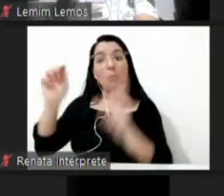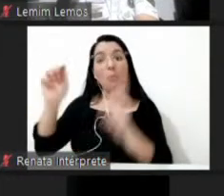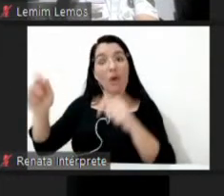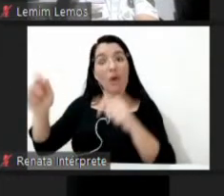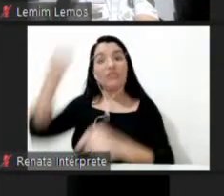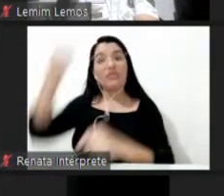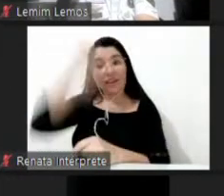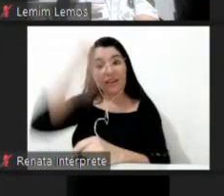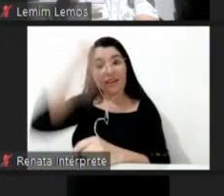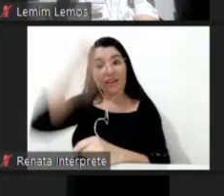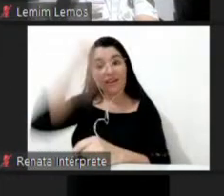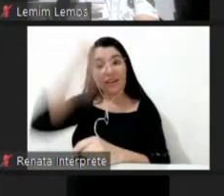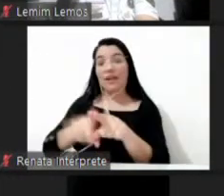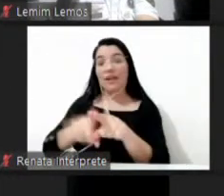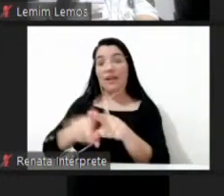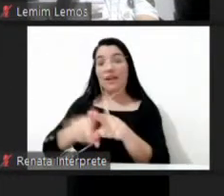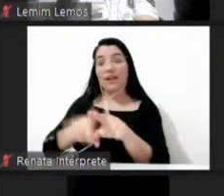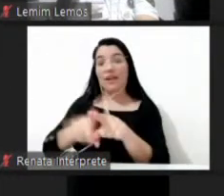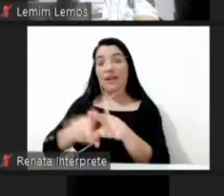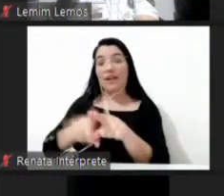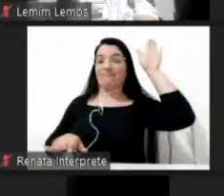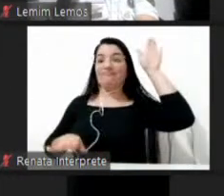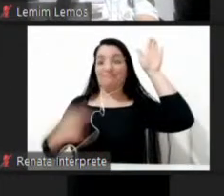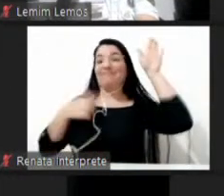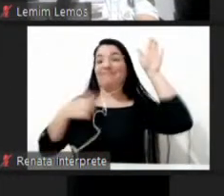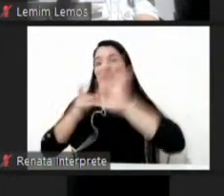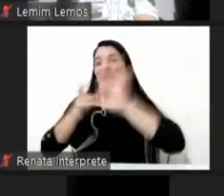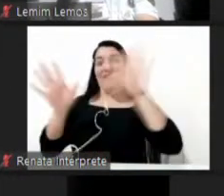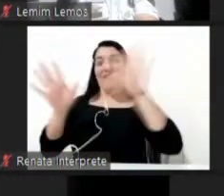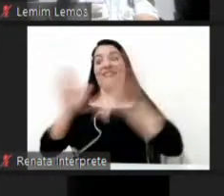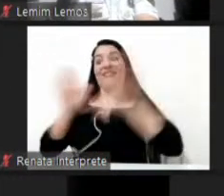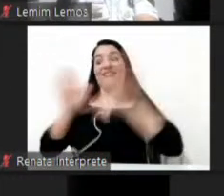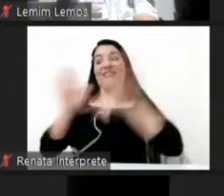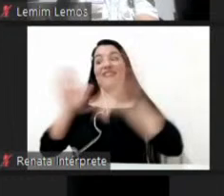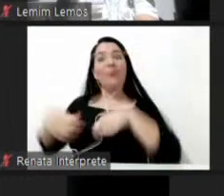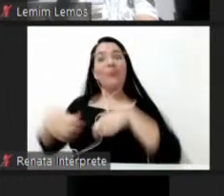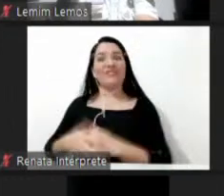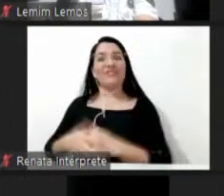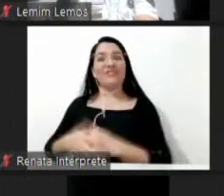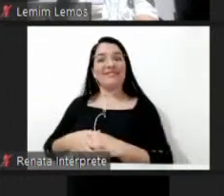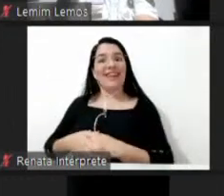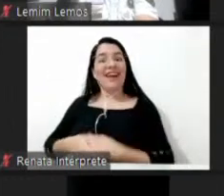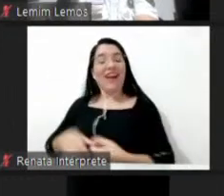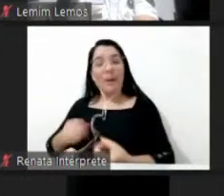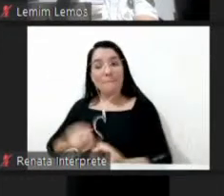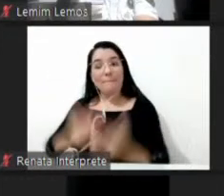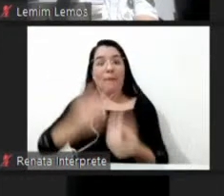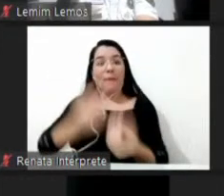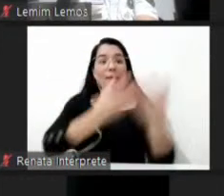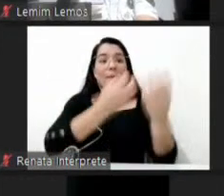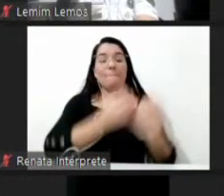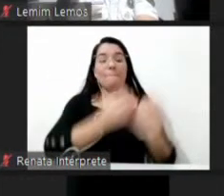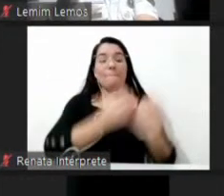conte comigo, eu tenho um tempo livre, eu consigo levar a mensagem do Evangelho a alguém.